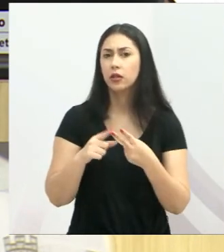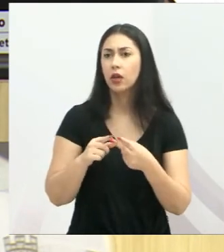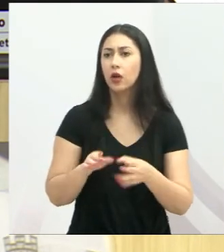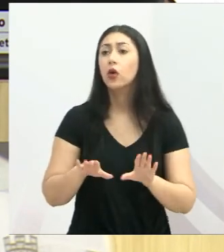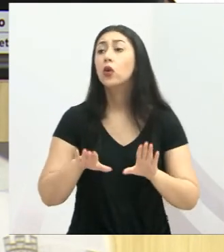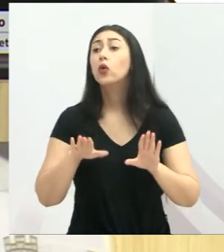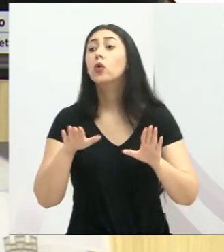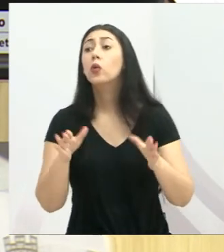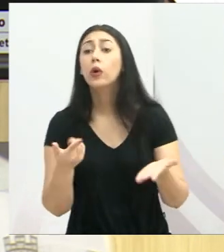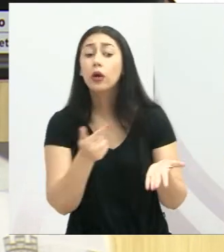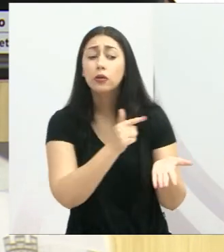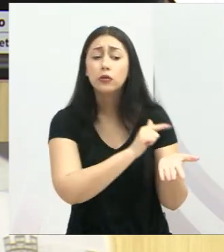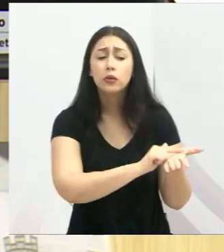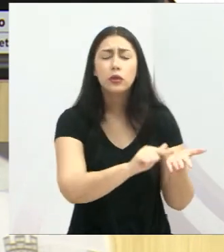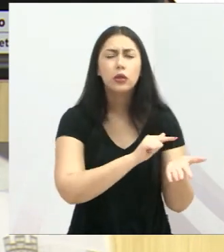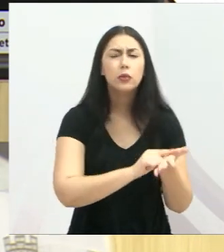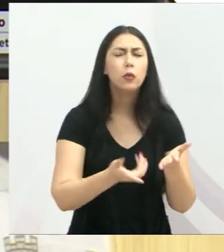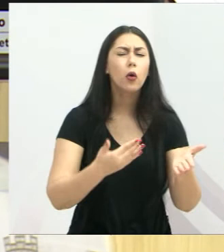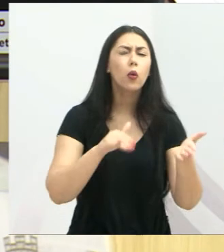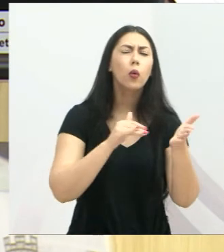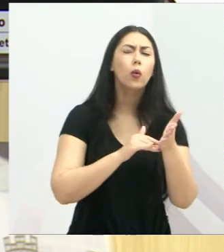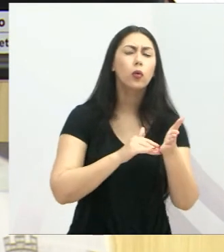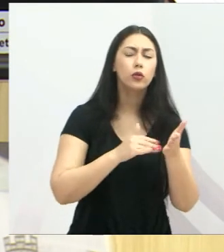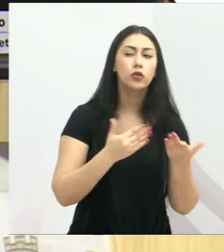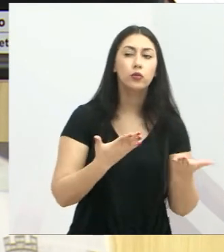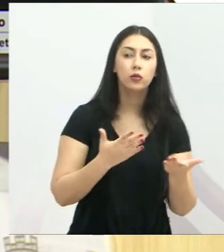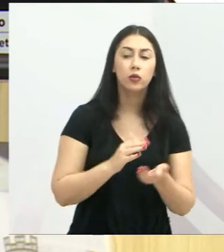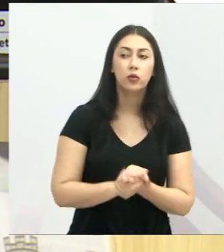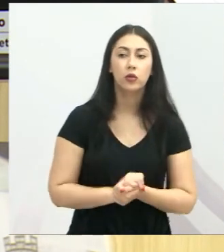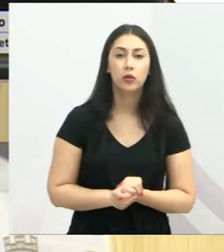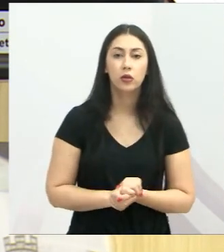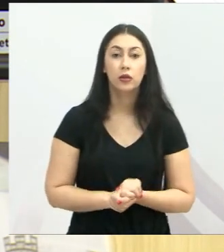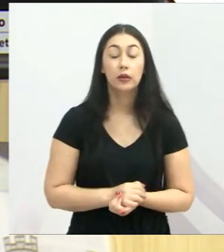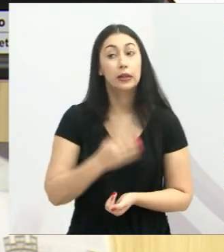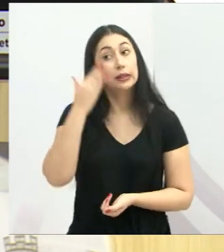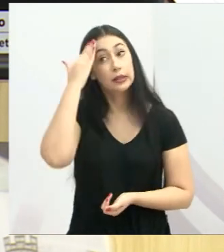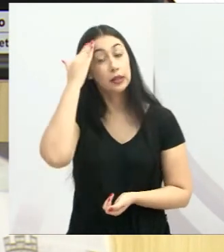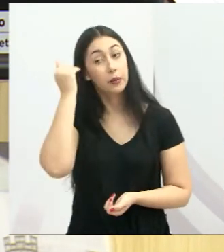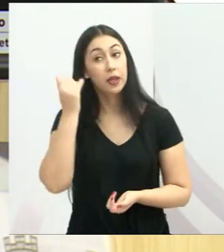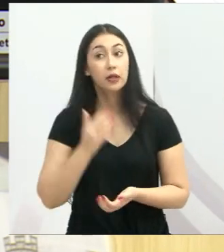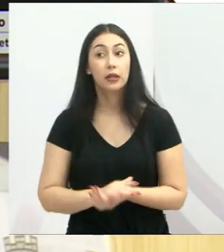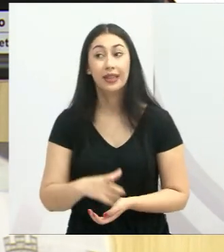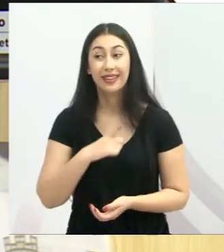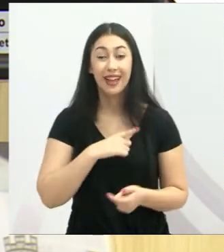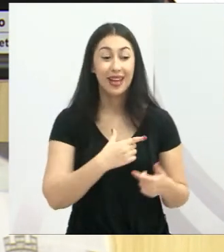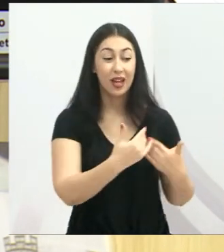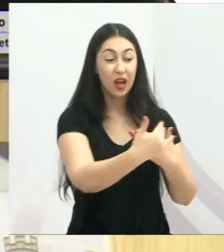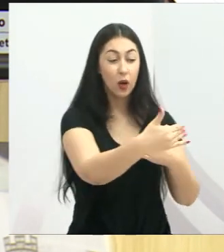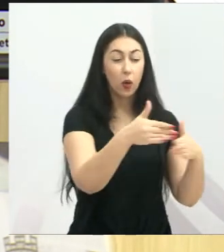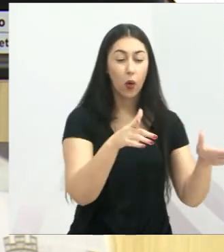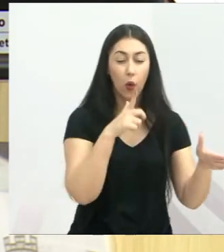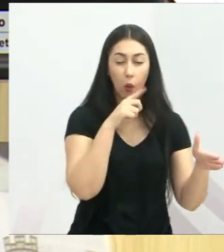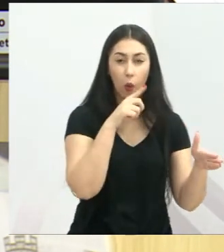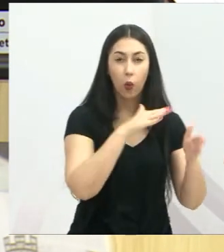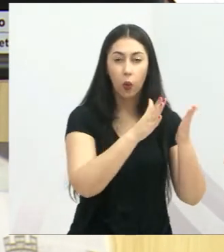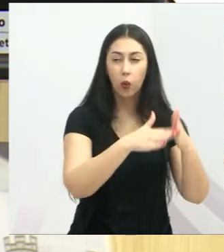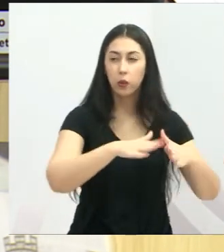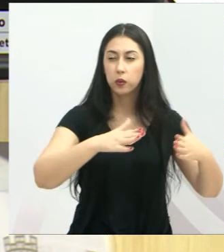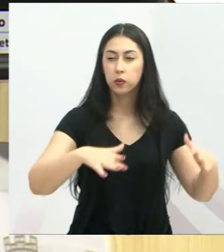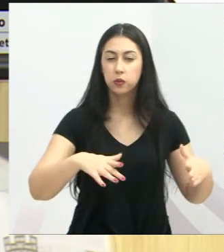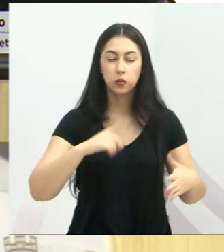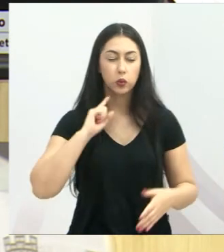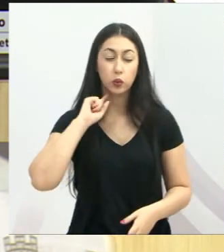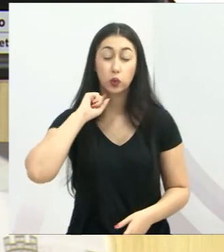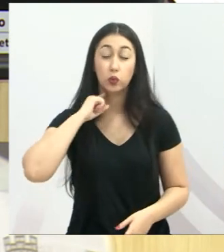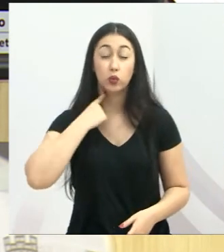limpeza realizada nas piscinas, considerando que se encontram em situação precária atualmente?